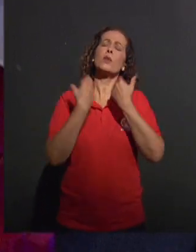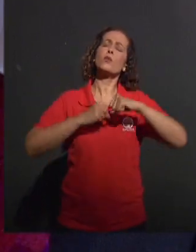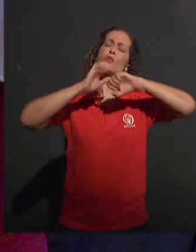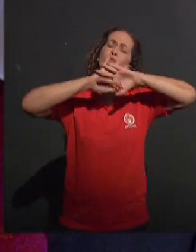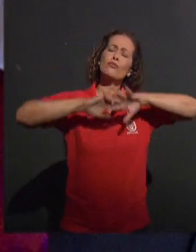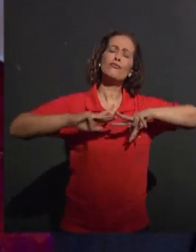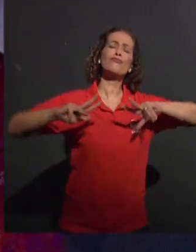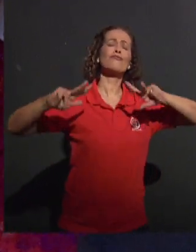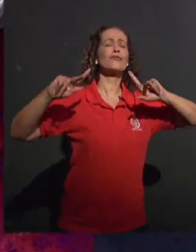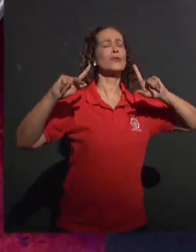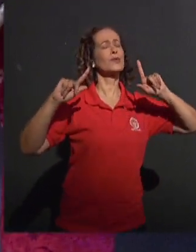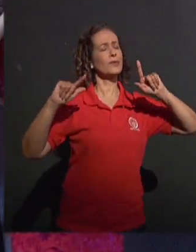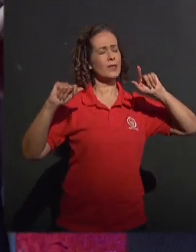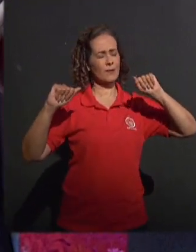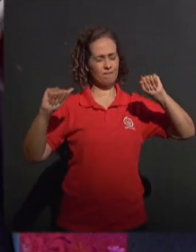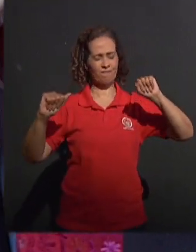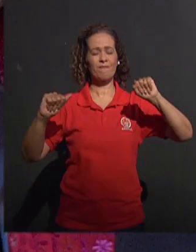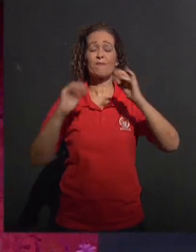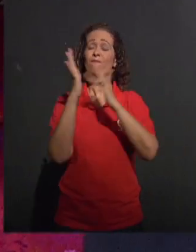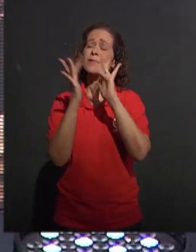essa intervenção, Senhor.